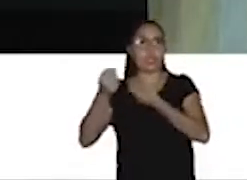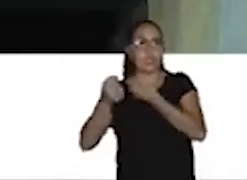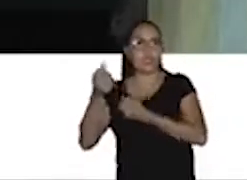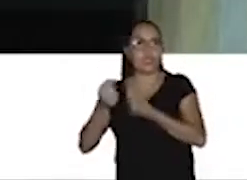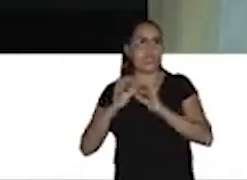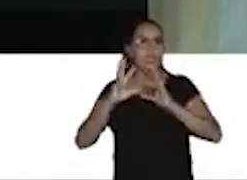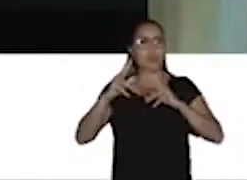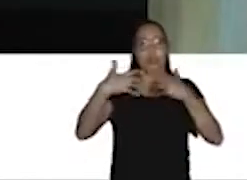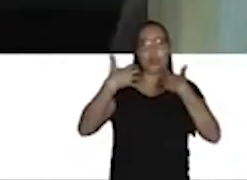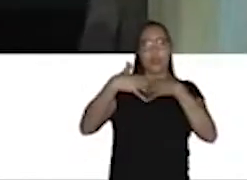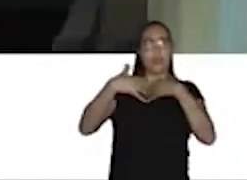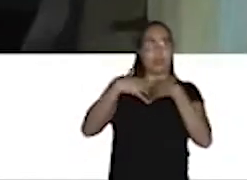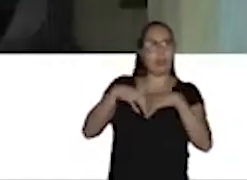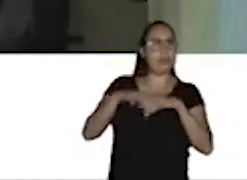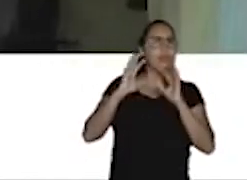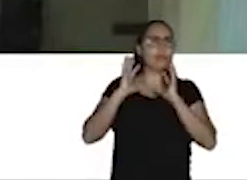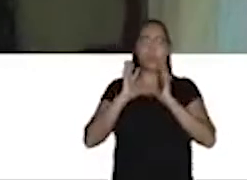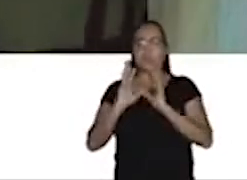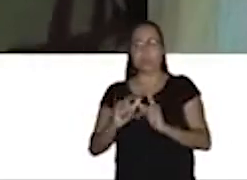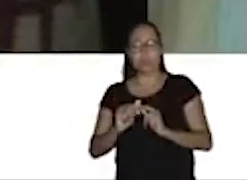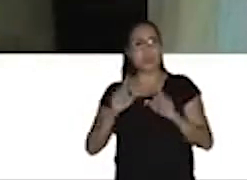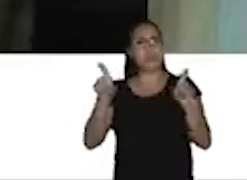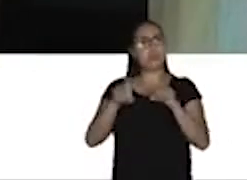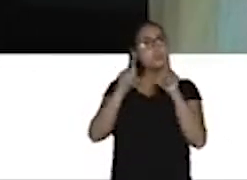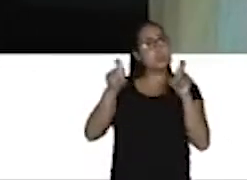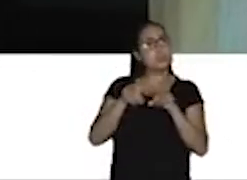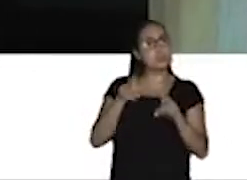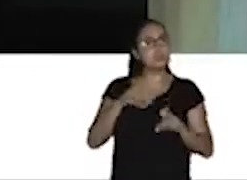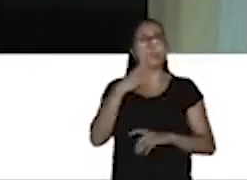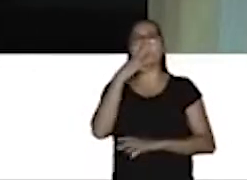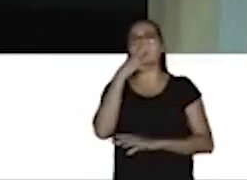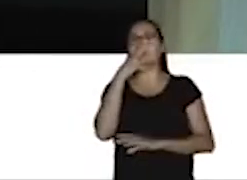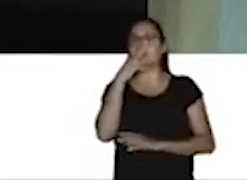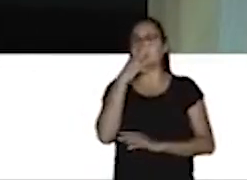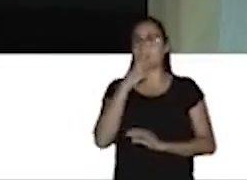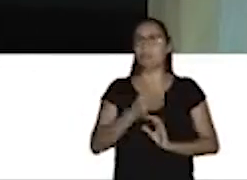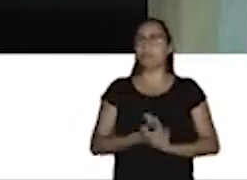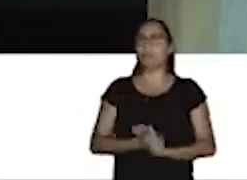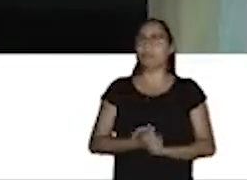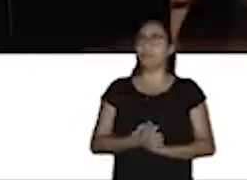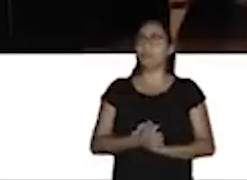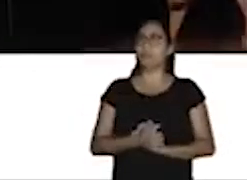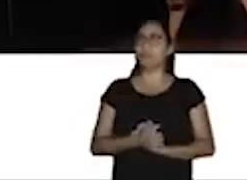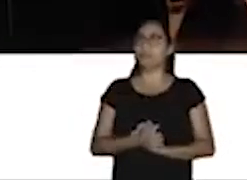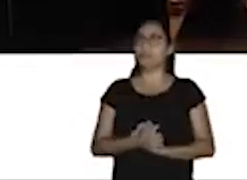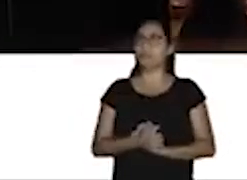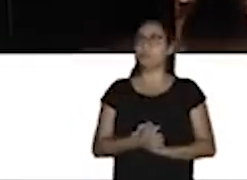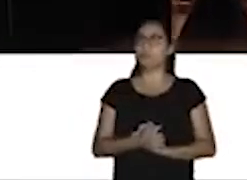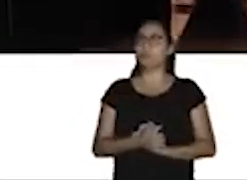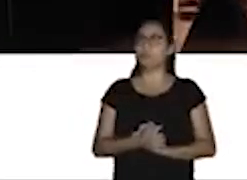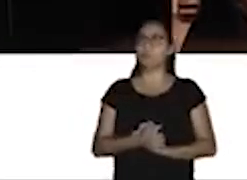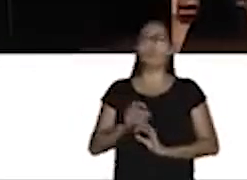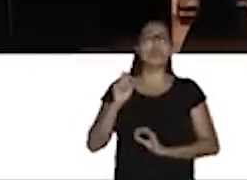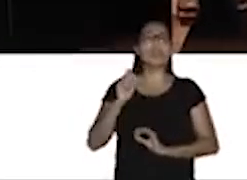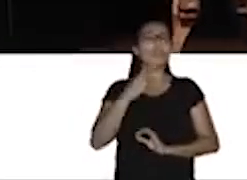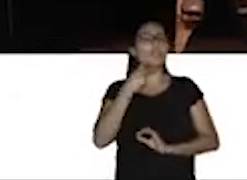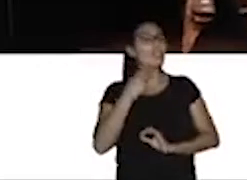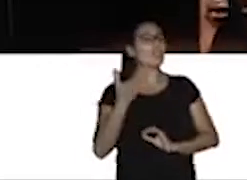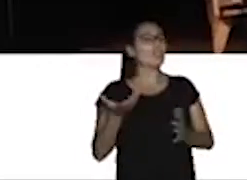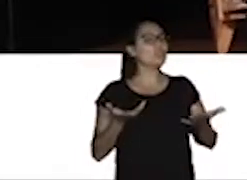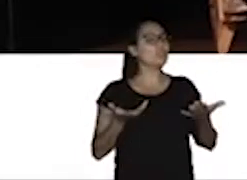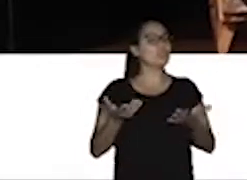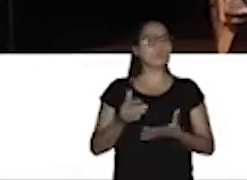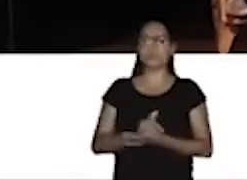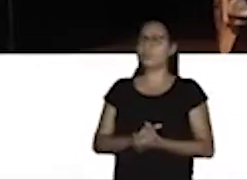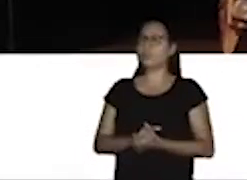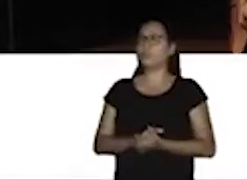tudo mecanizado, informatizado. É um negócio incrível, mas é um... nome! Sim, senhor patrão. O que é que você está falando aí, bobagem? Estou